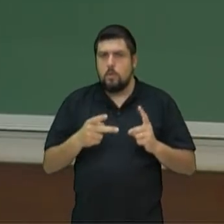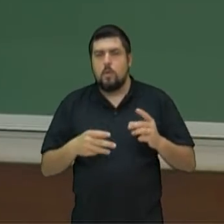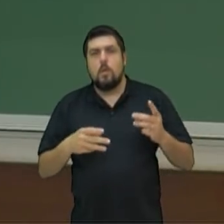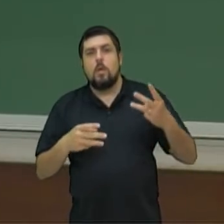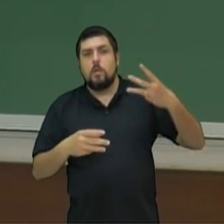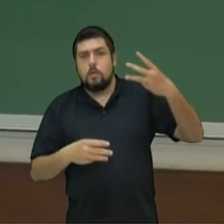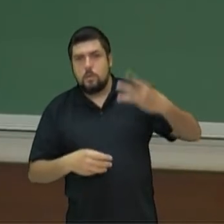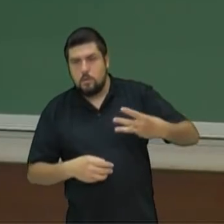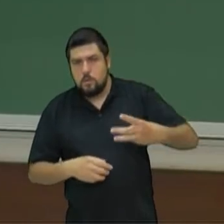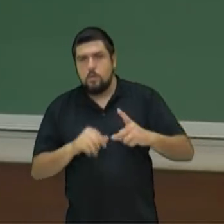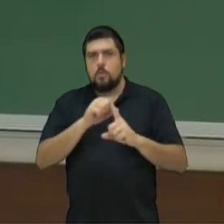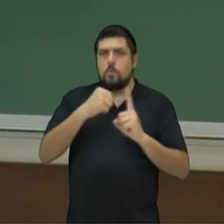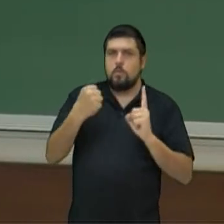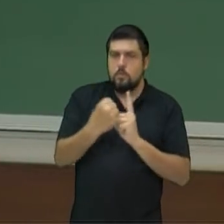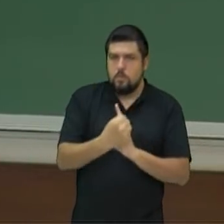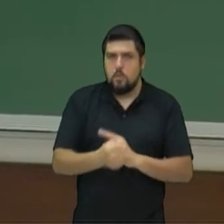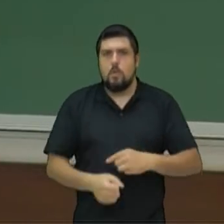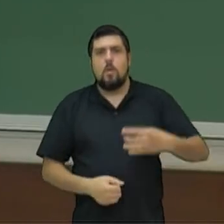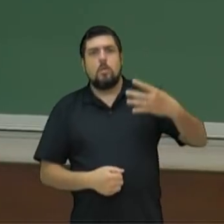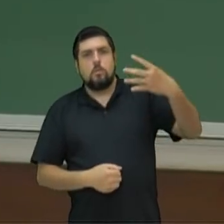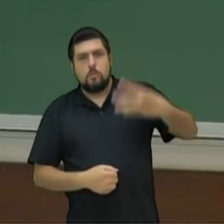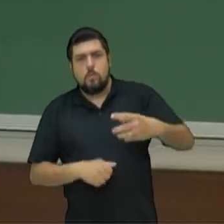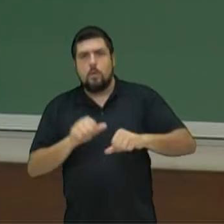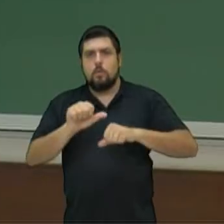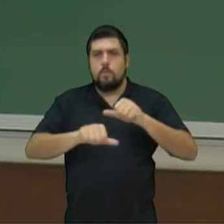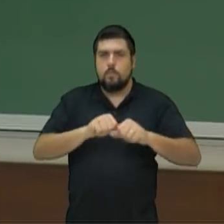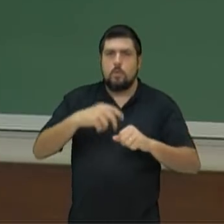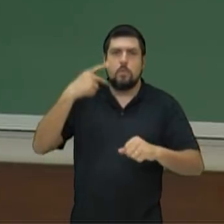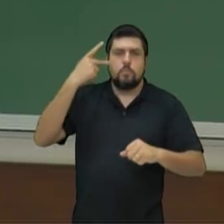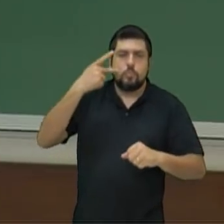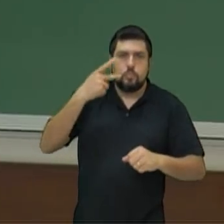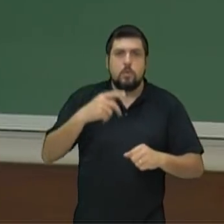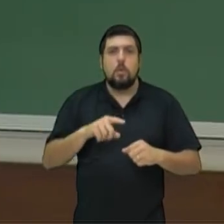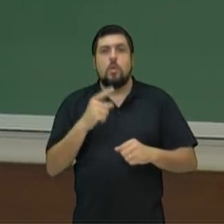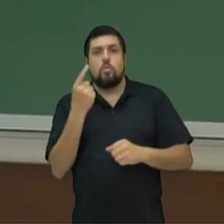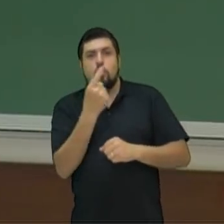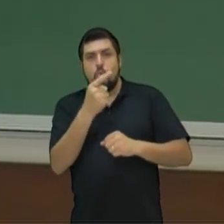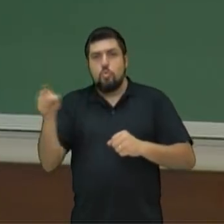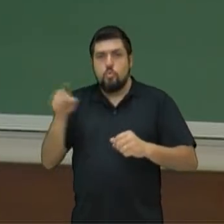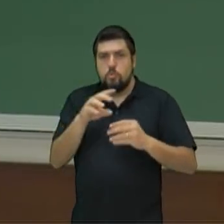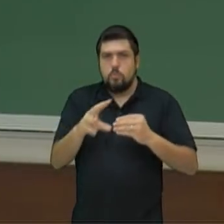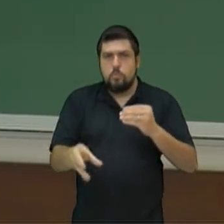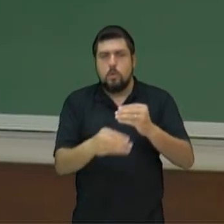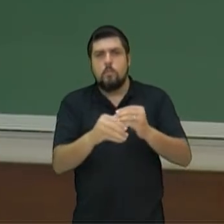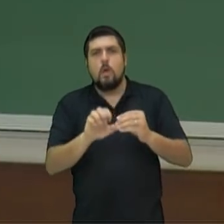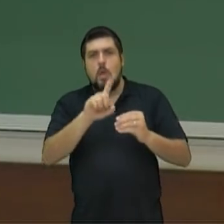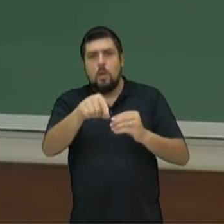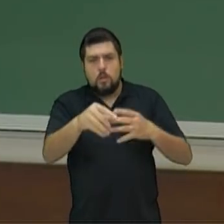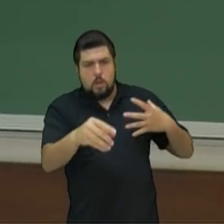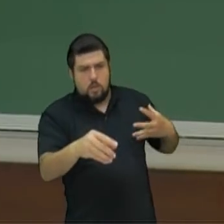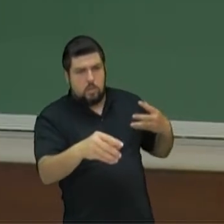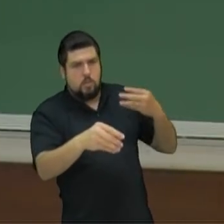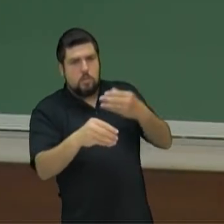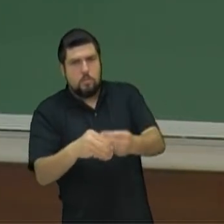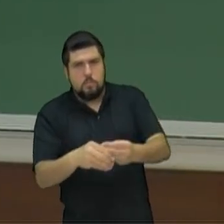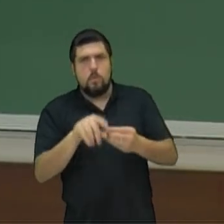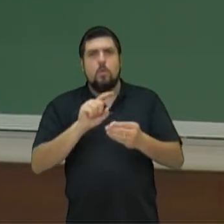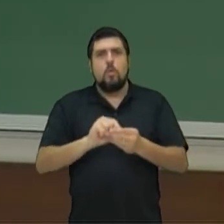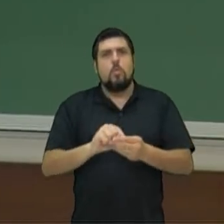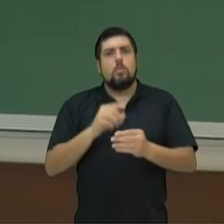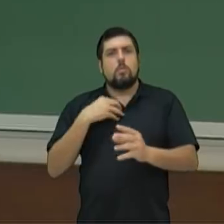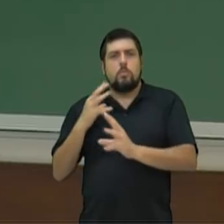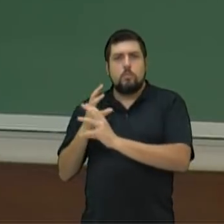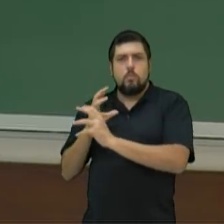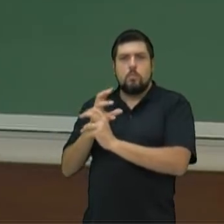parágrafo, transformação social, quarto parágrafo, transformação política e o último parágrafo, agora ele vai retomar o tema e a tese